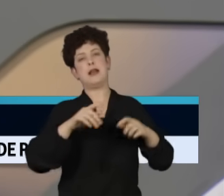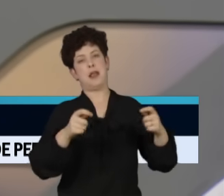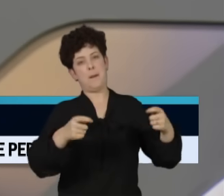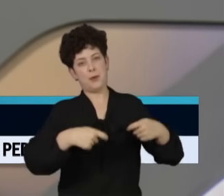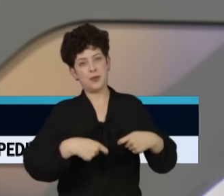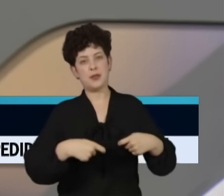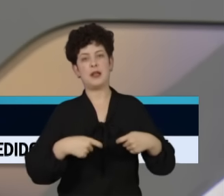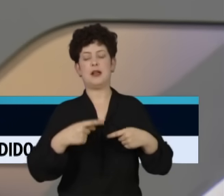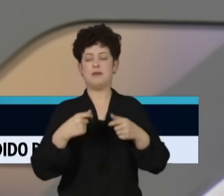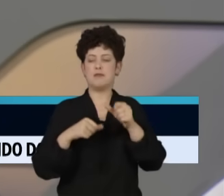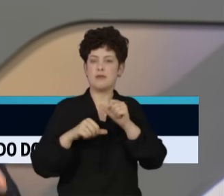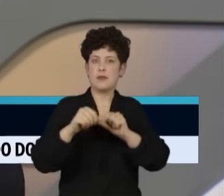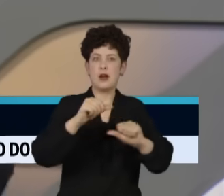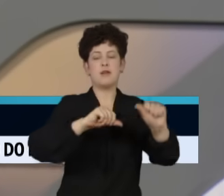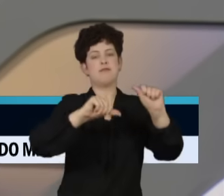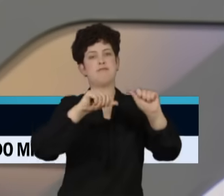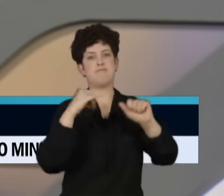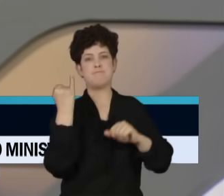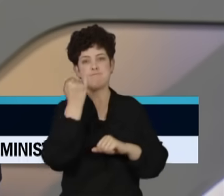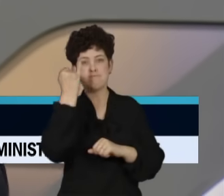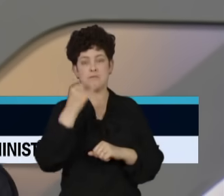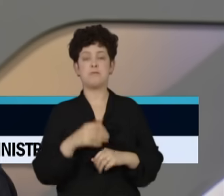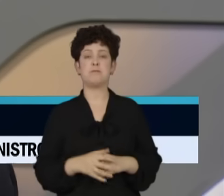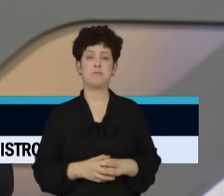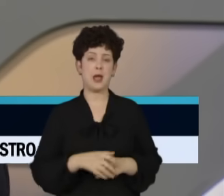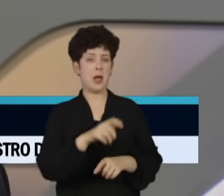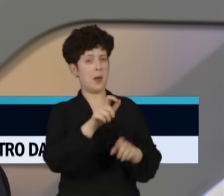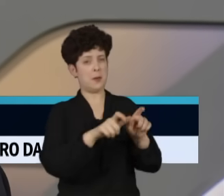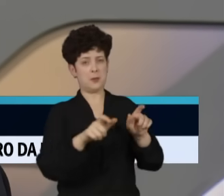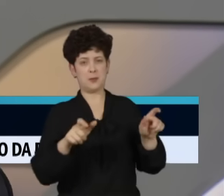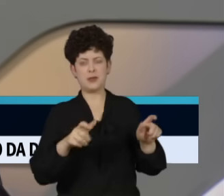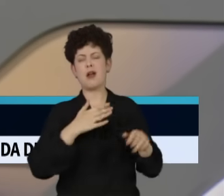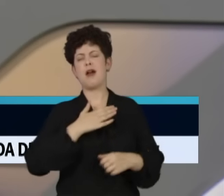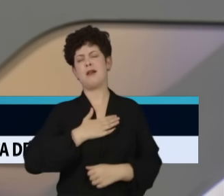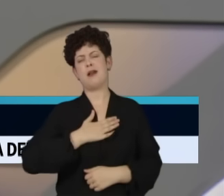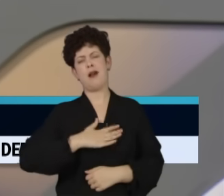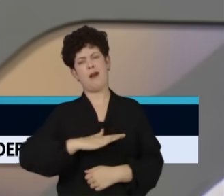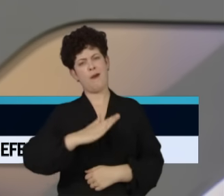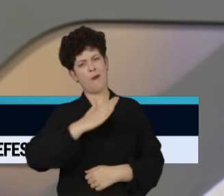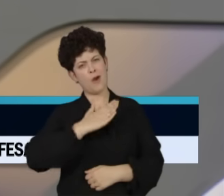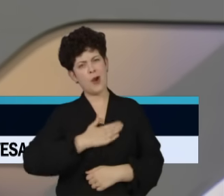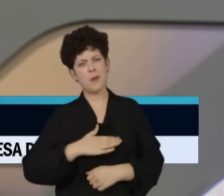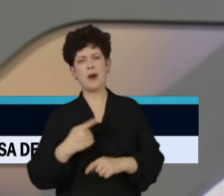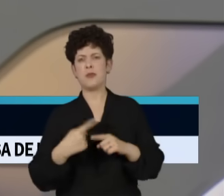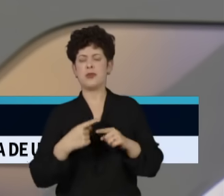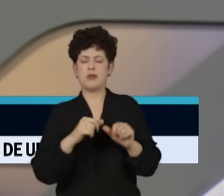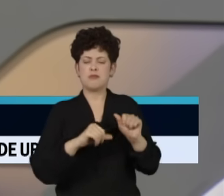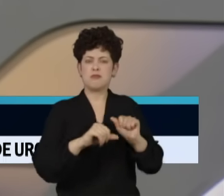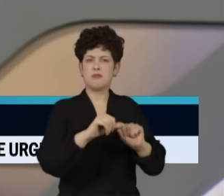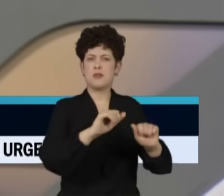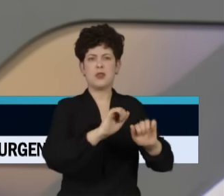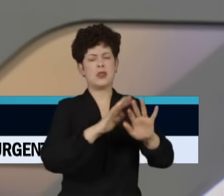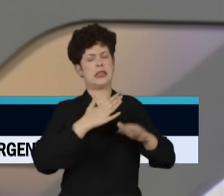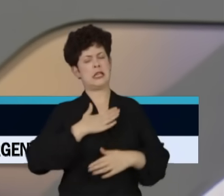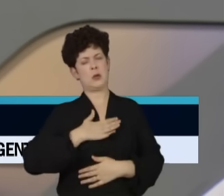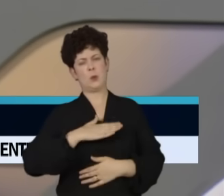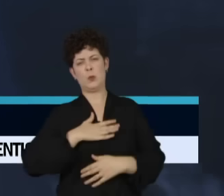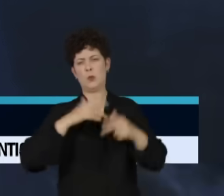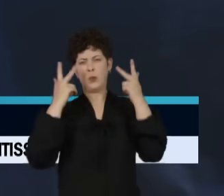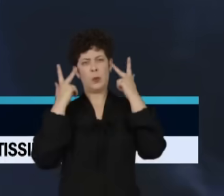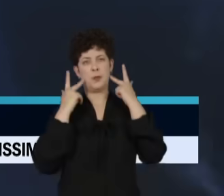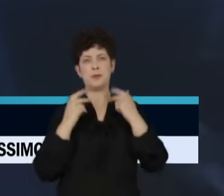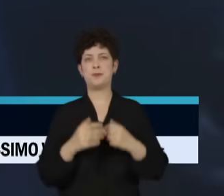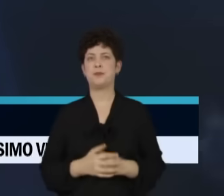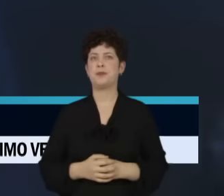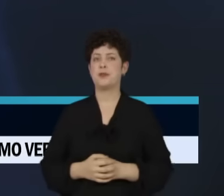evolução muito significativa pro consumidor final. Eu acho que ele pode ficar tranquilo, porque essa transição vai ser transparente e tranquila para ele. Eu